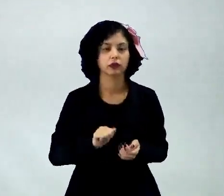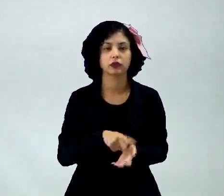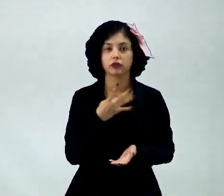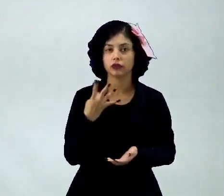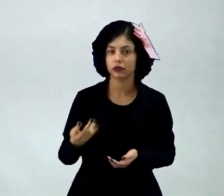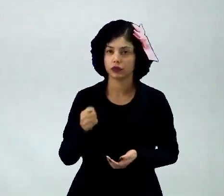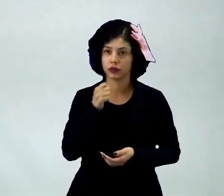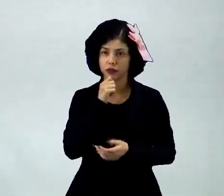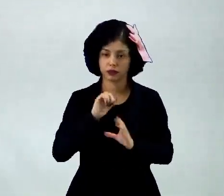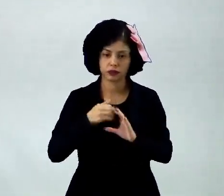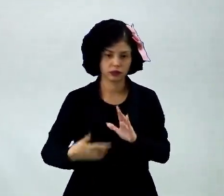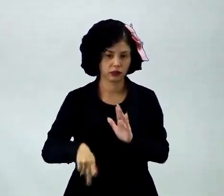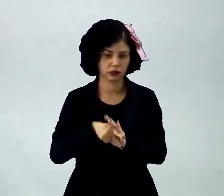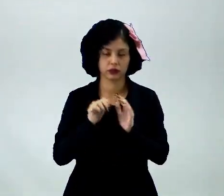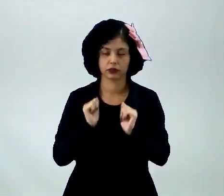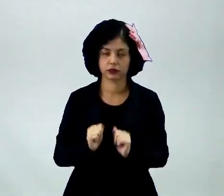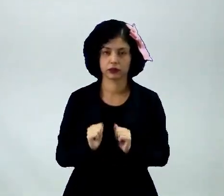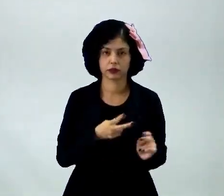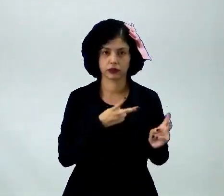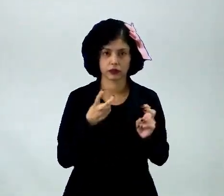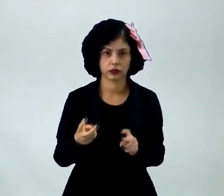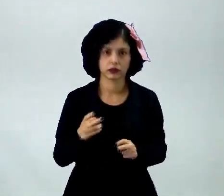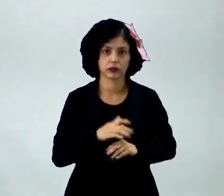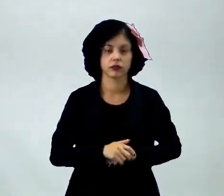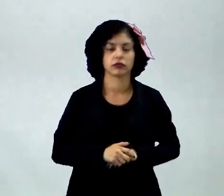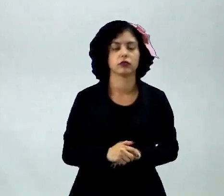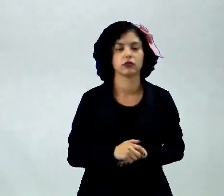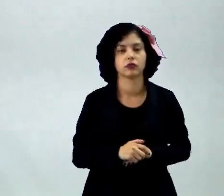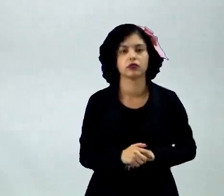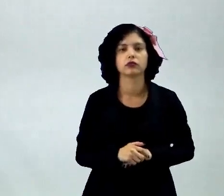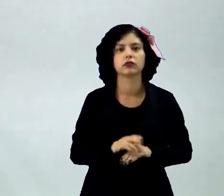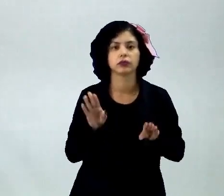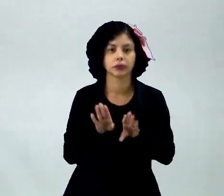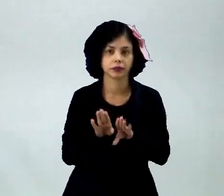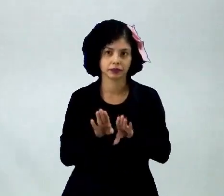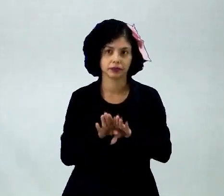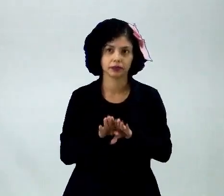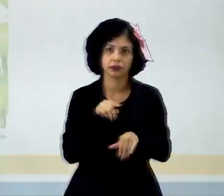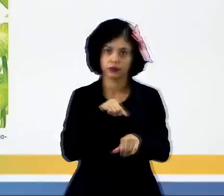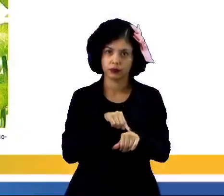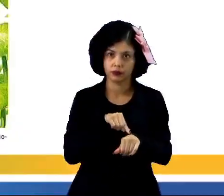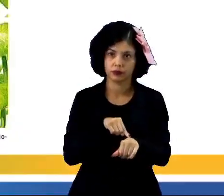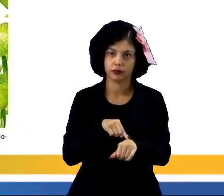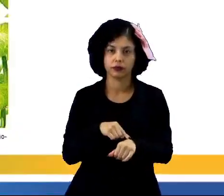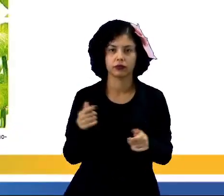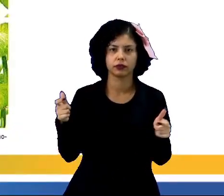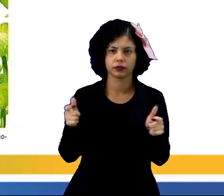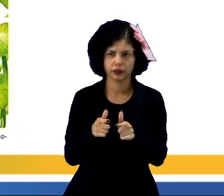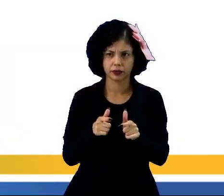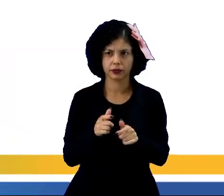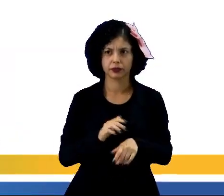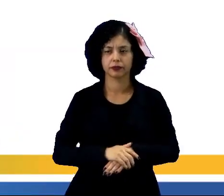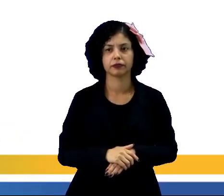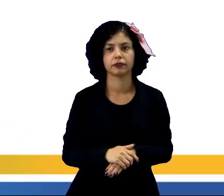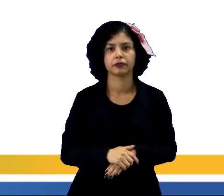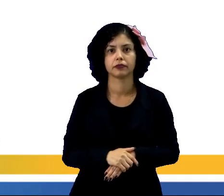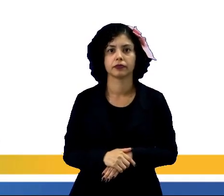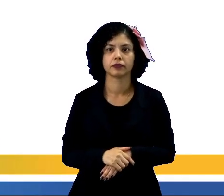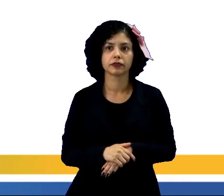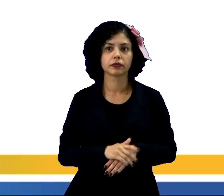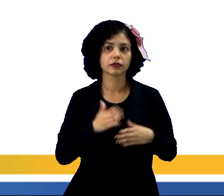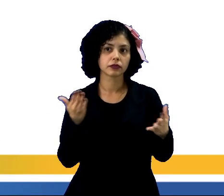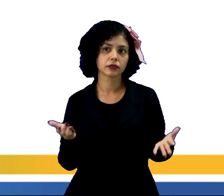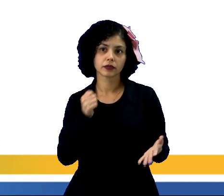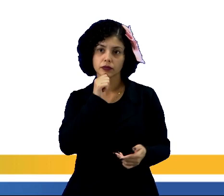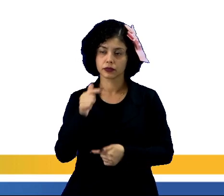tanto de características que podem ser observadas com as ervilhas e também a questão do tempo, que é bem curto.